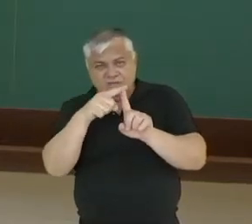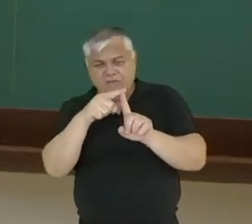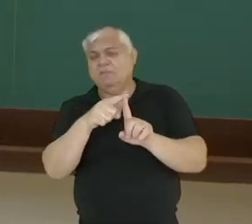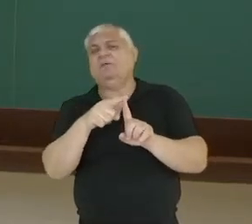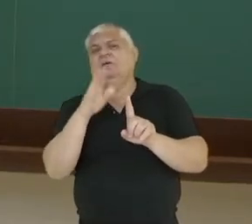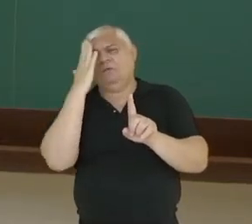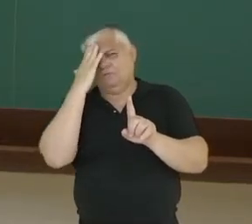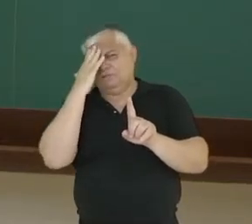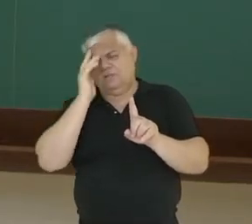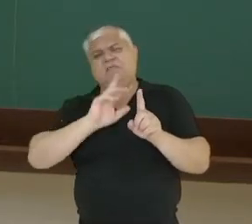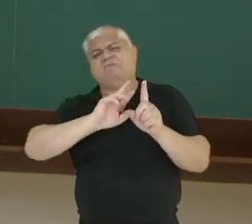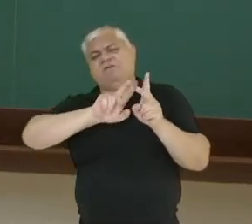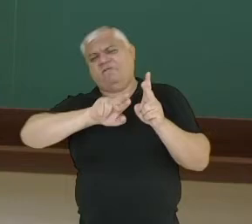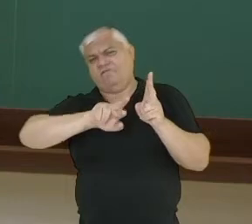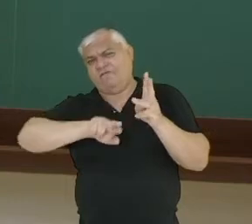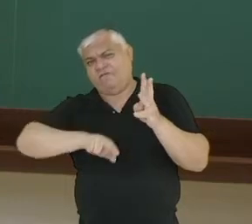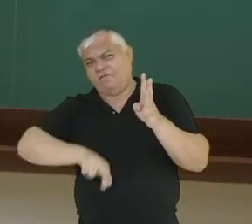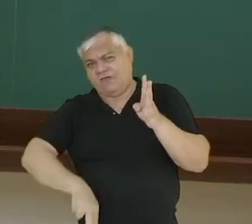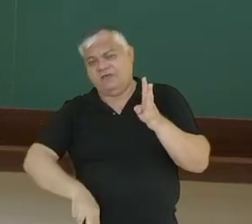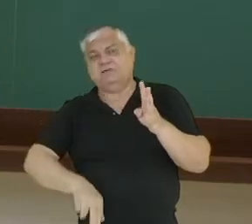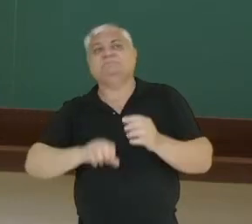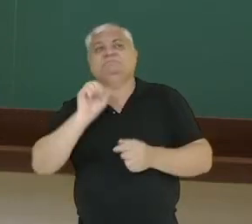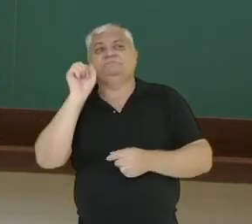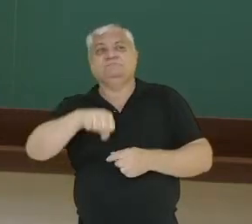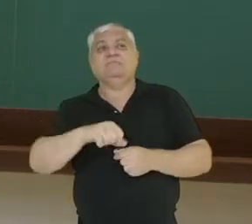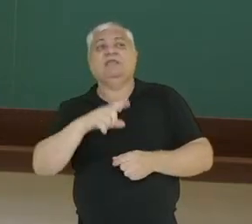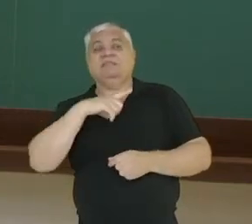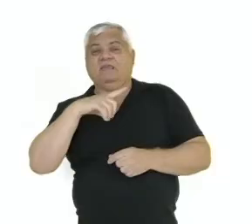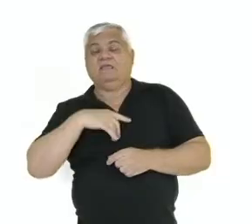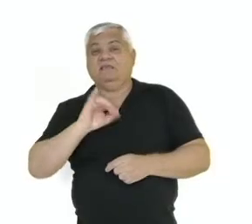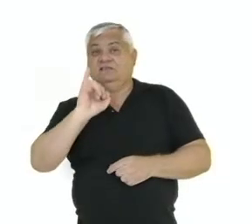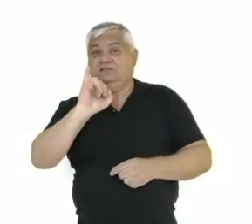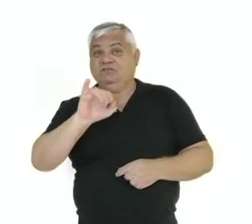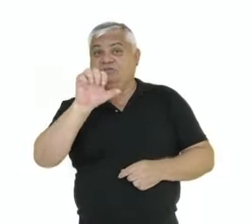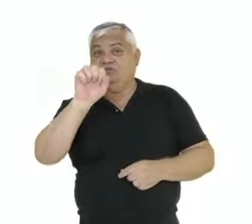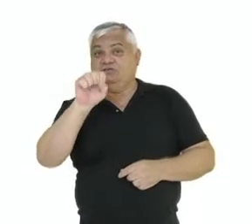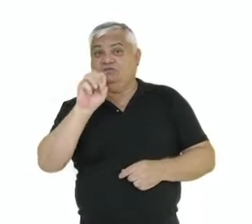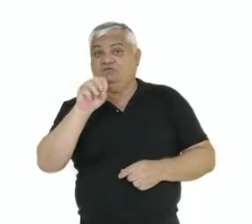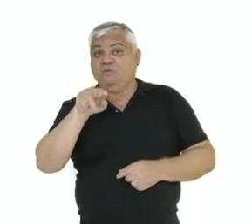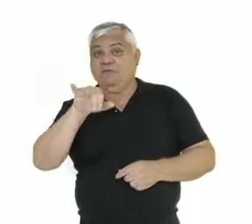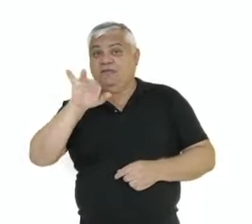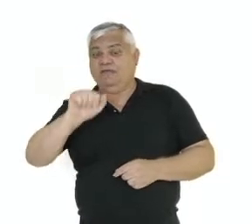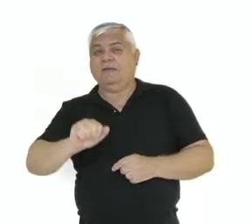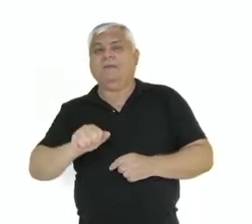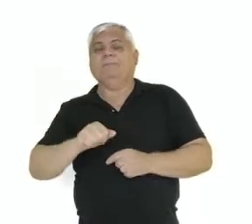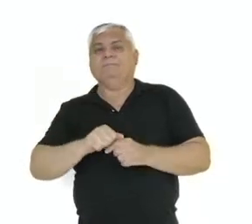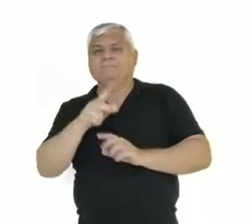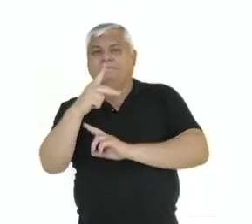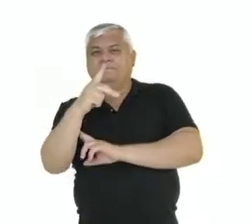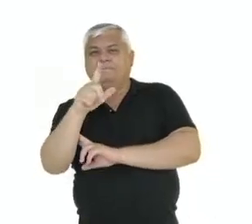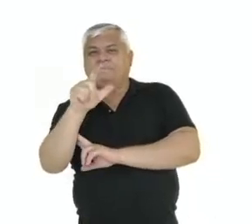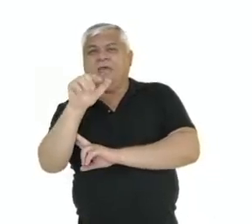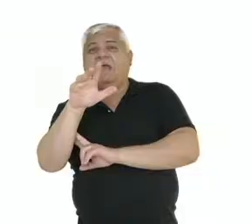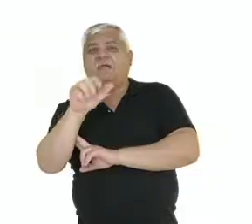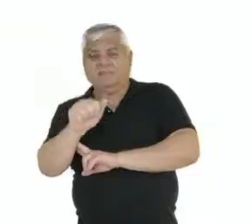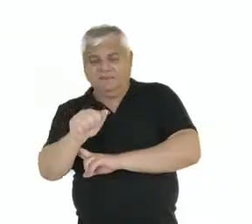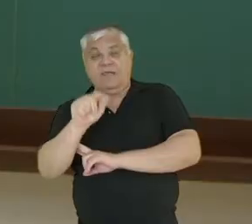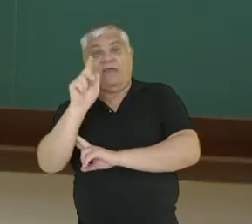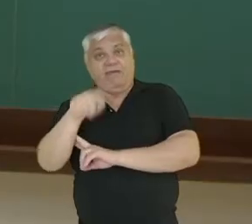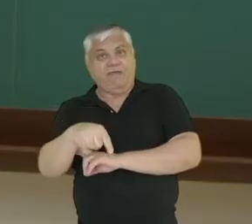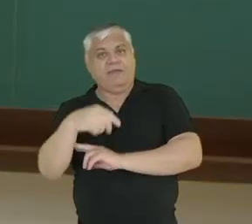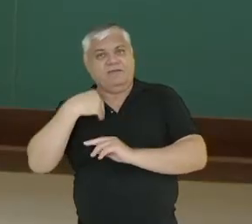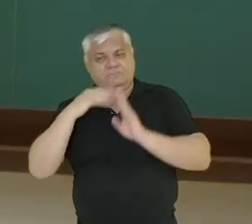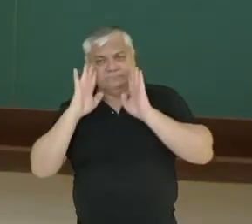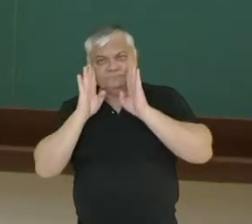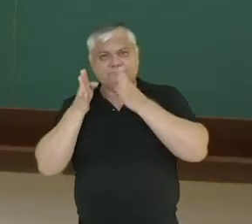Você está sabendo bastante, hein? Sim, nós temos a isomeria plana, que é a questão desta aula